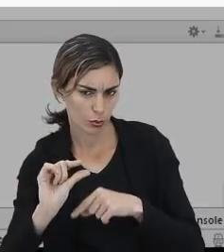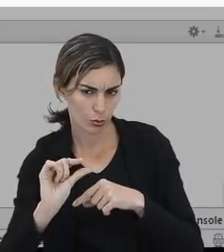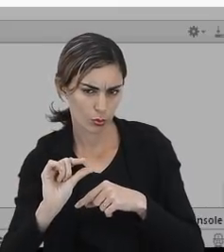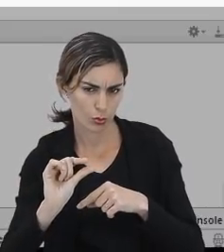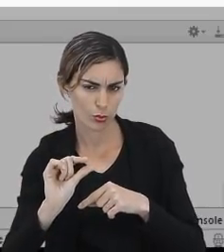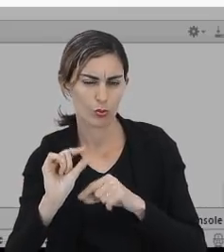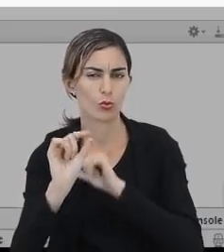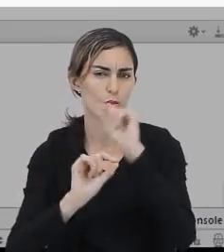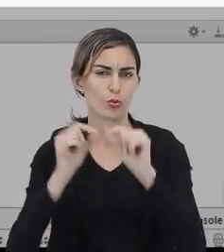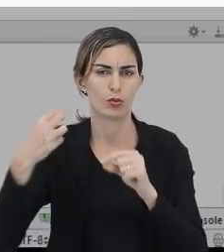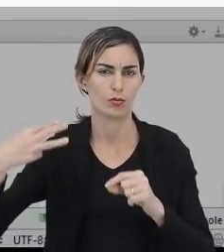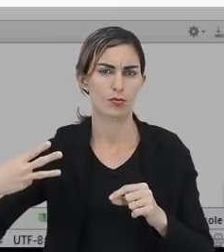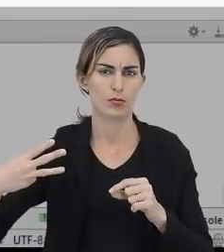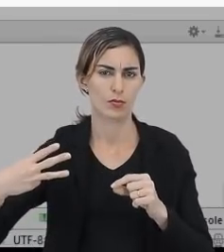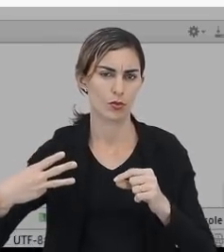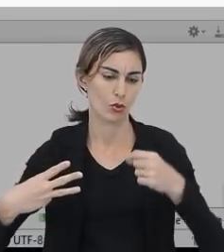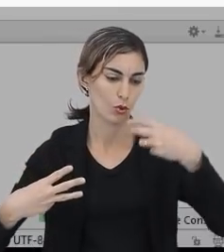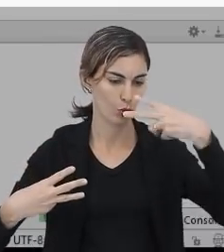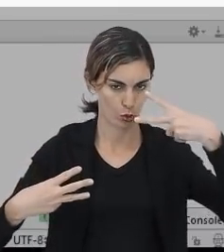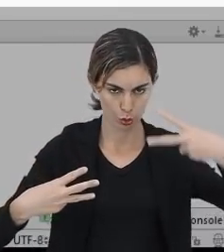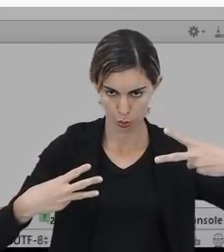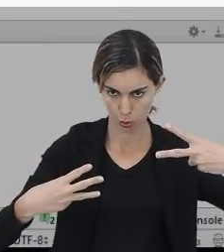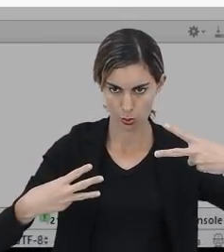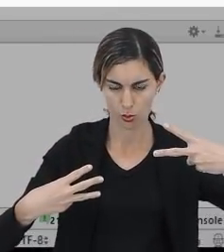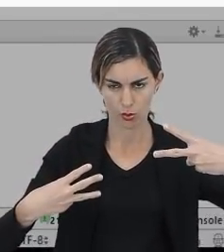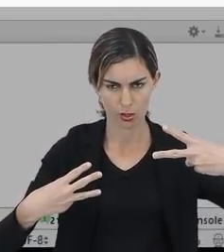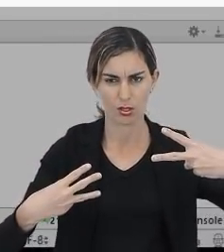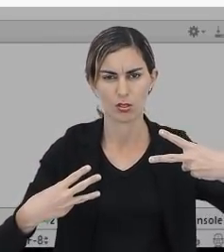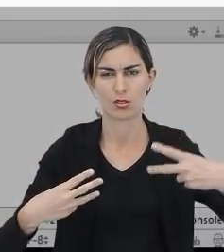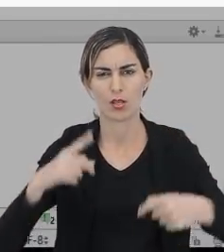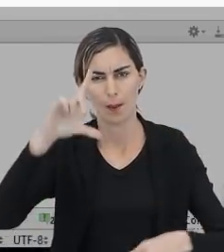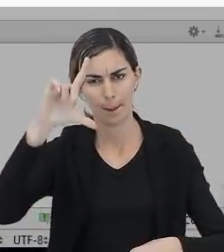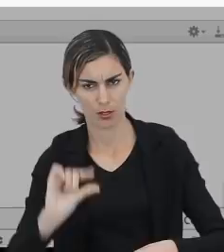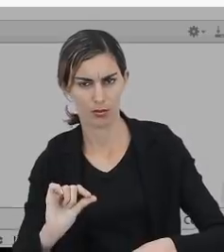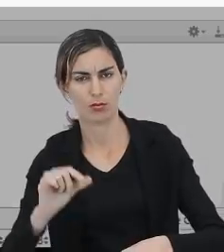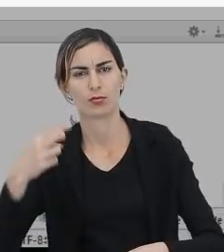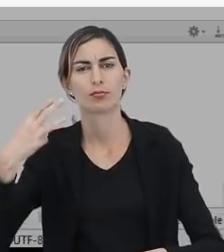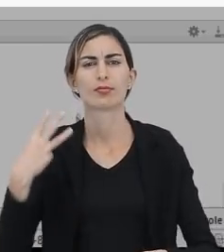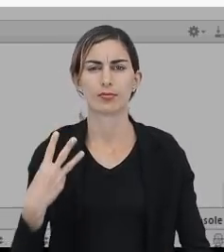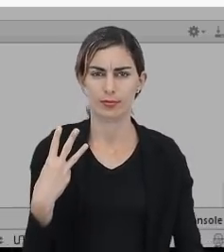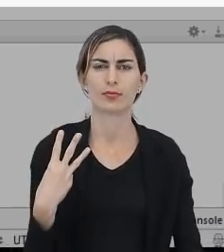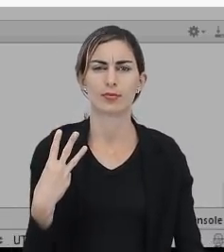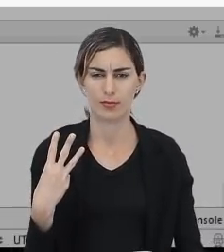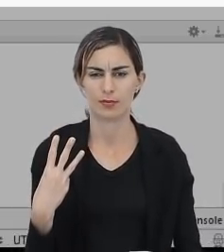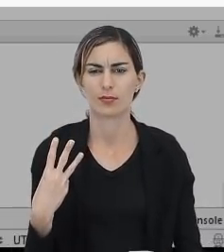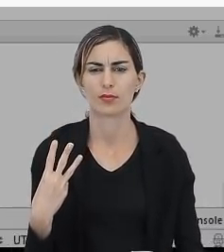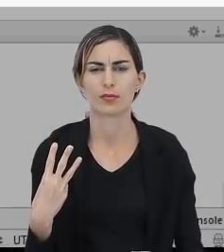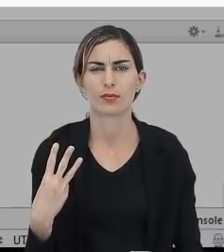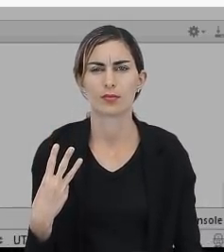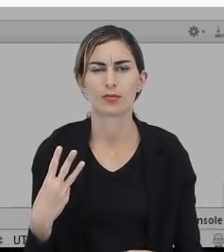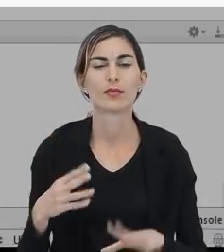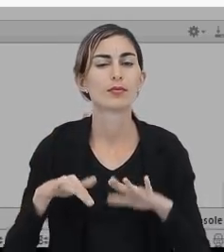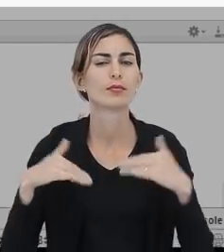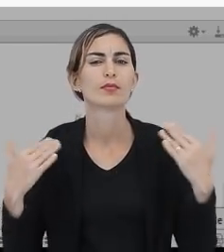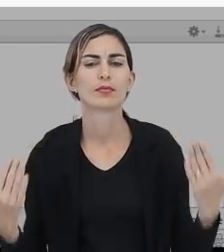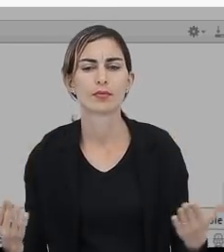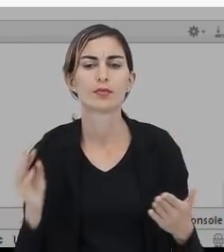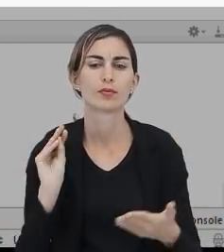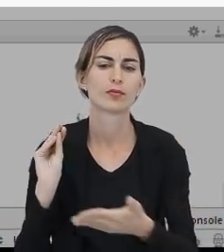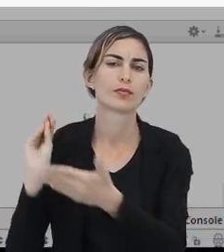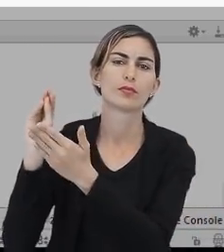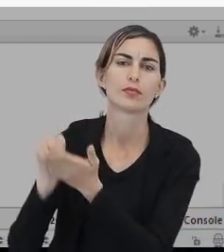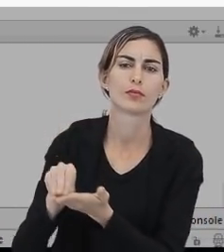menor do que 3. Se for menor do que 3, então,